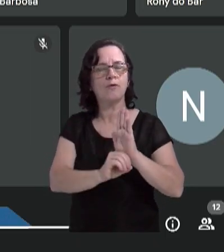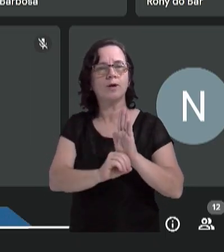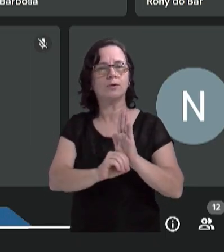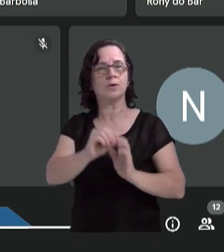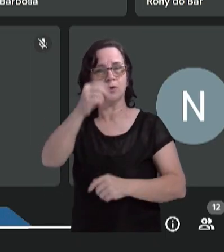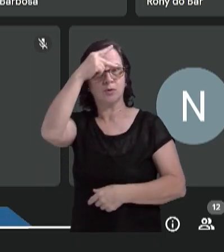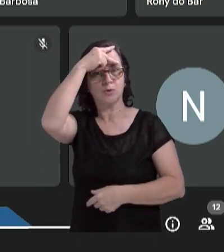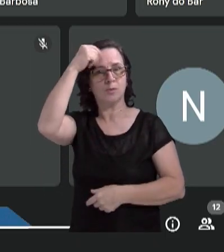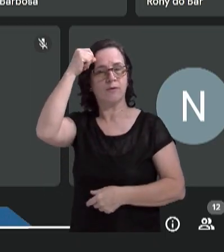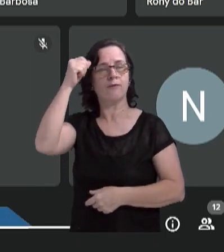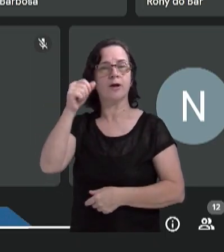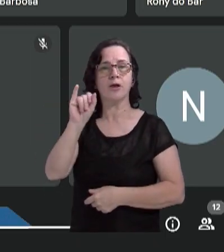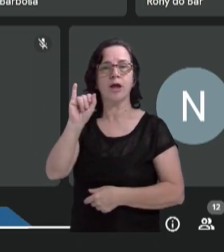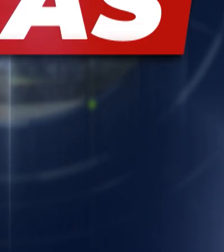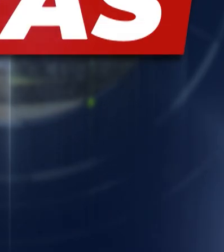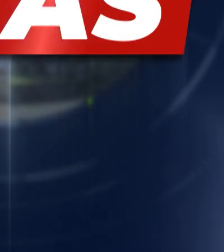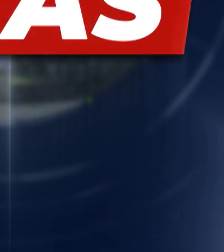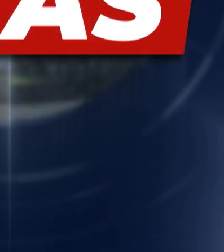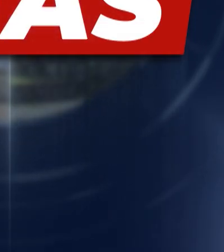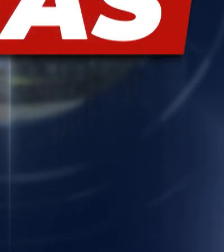sessão ordinária realizada na Câmara de Cubatão.